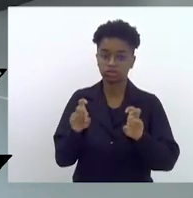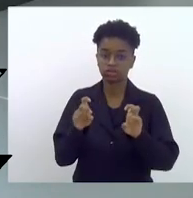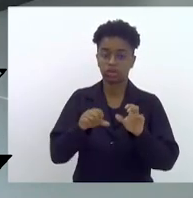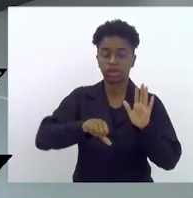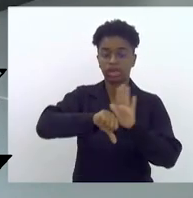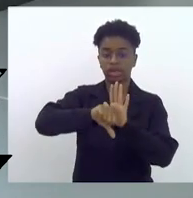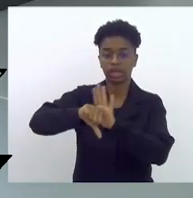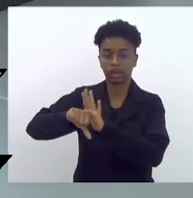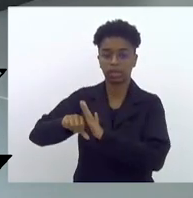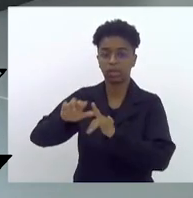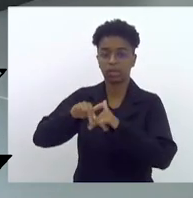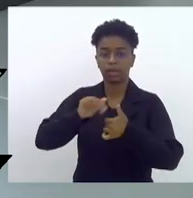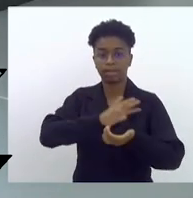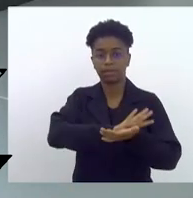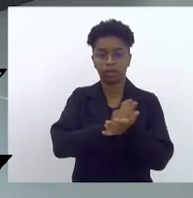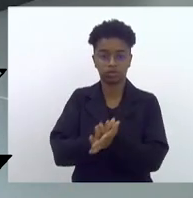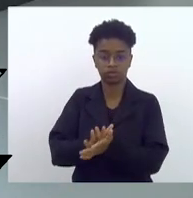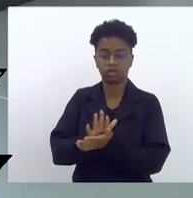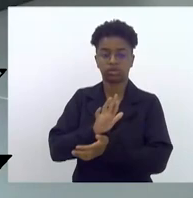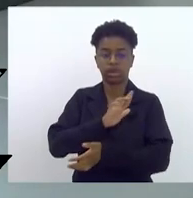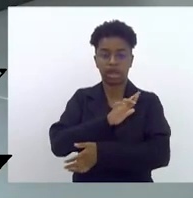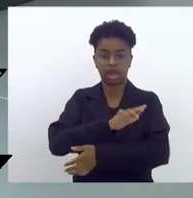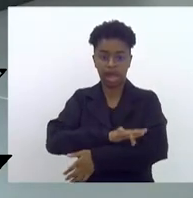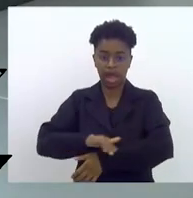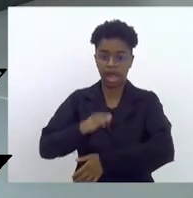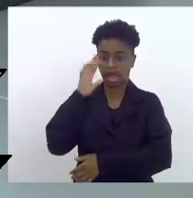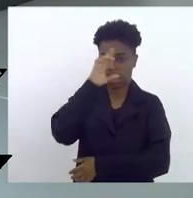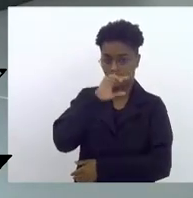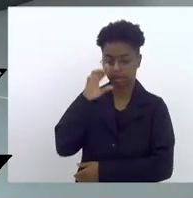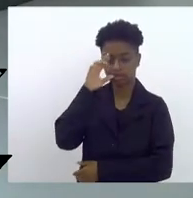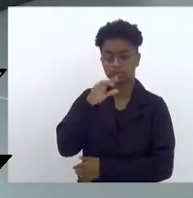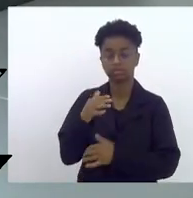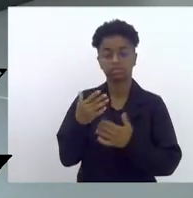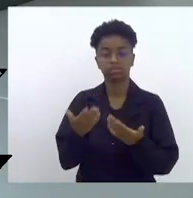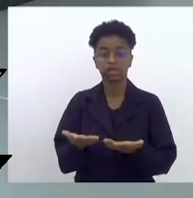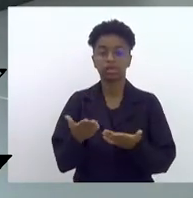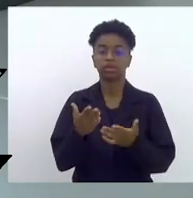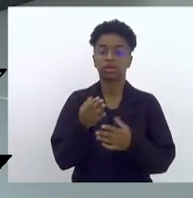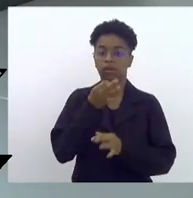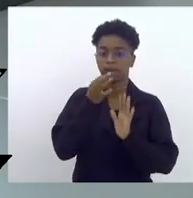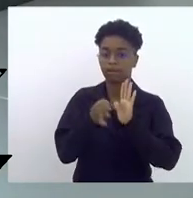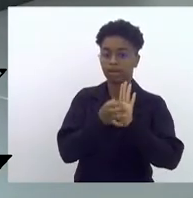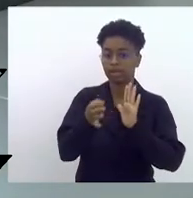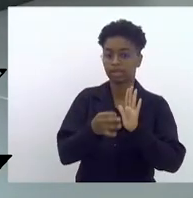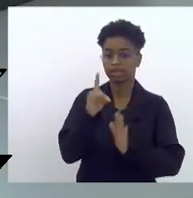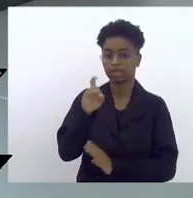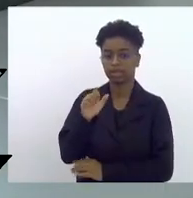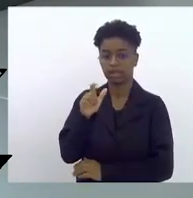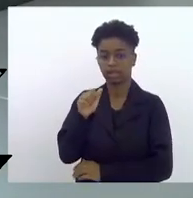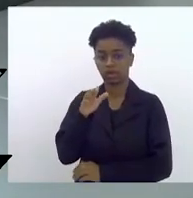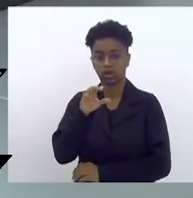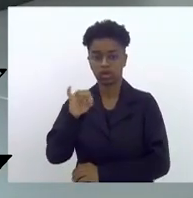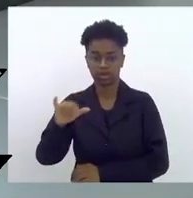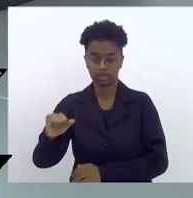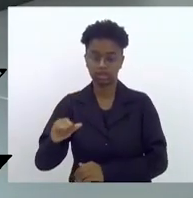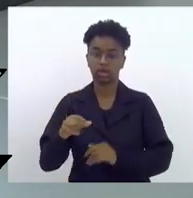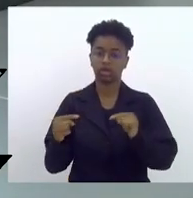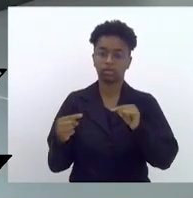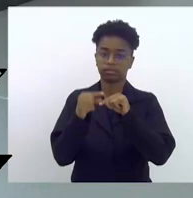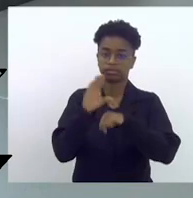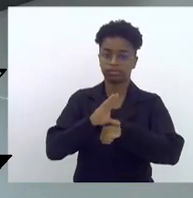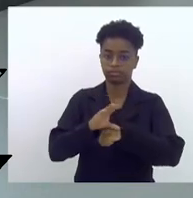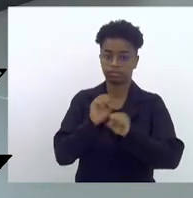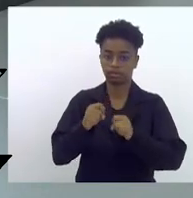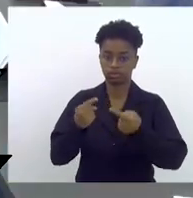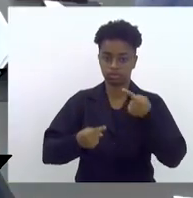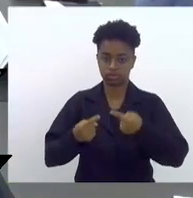crimes resultantes de preconceito de raça ou de cor o parecer do deputado Guilherme dellaroni pela constitucionalidade em discussão